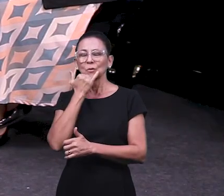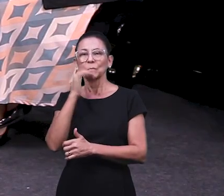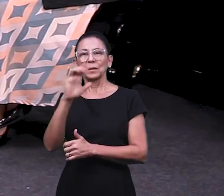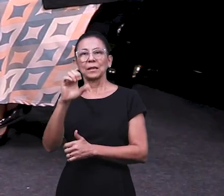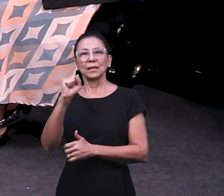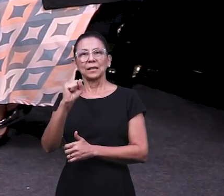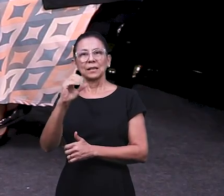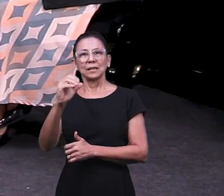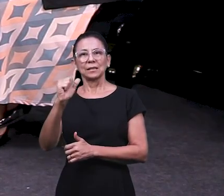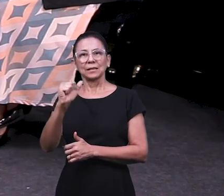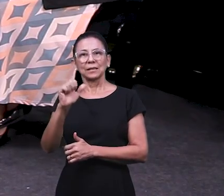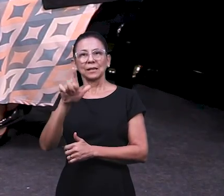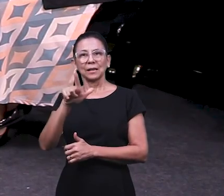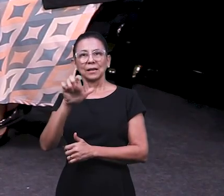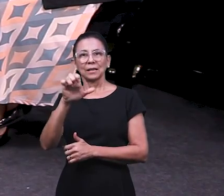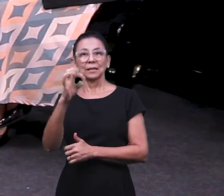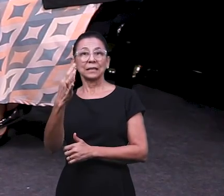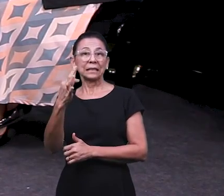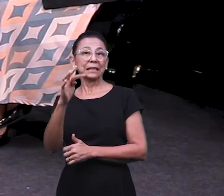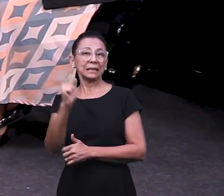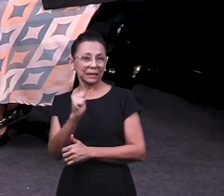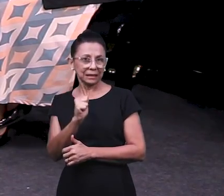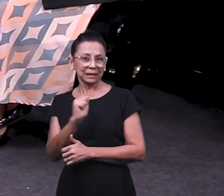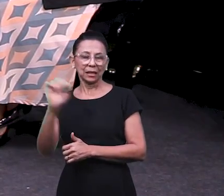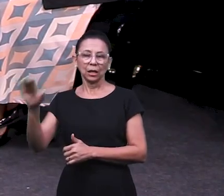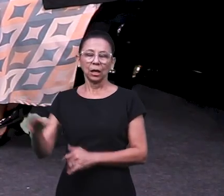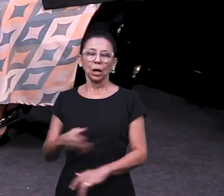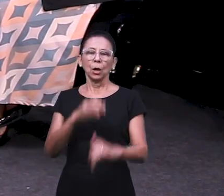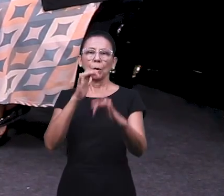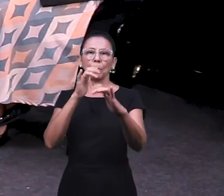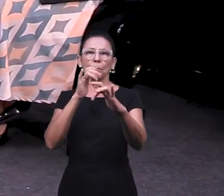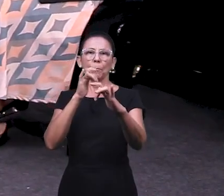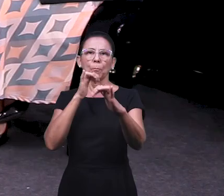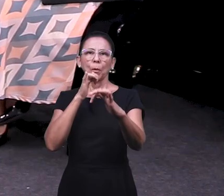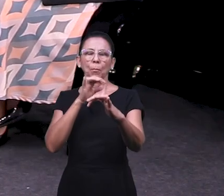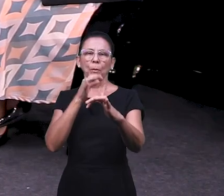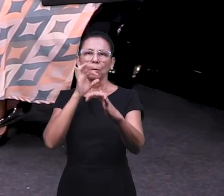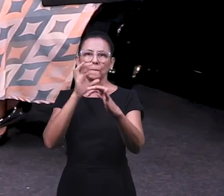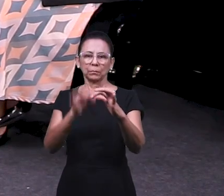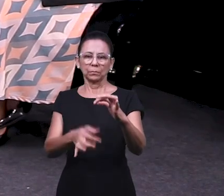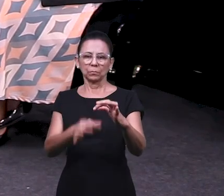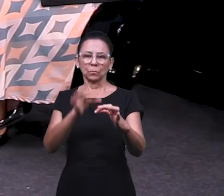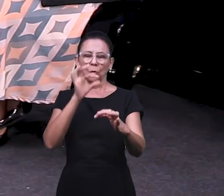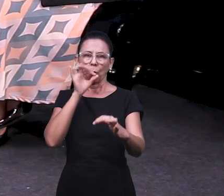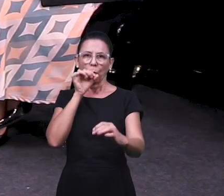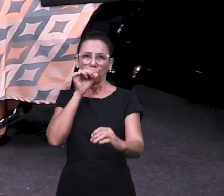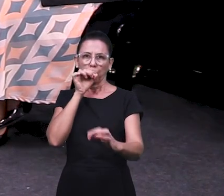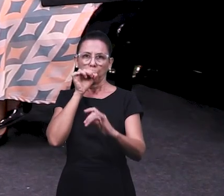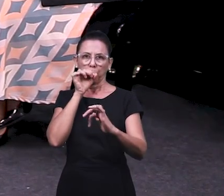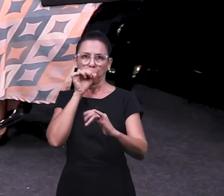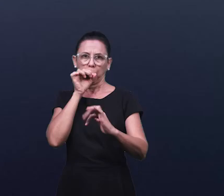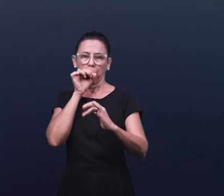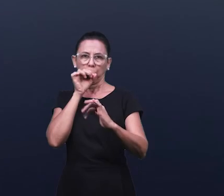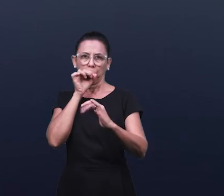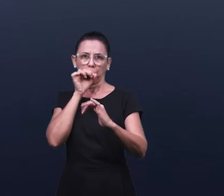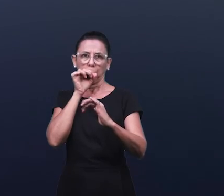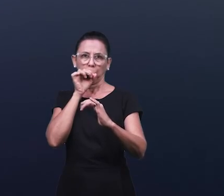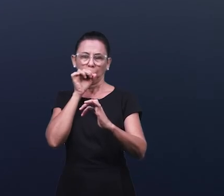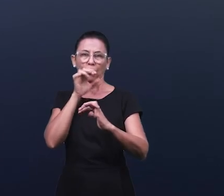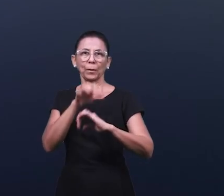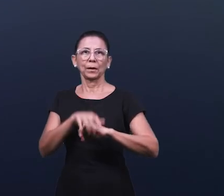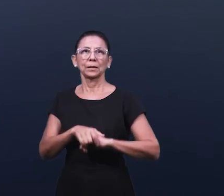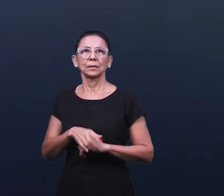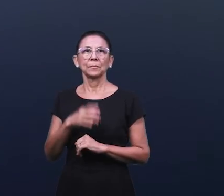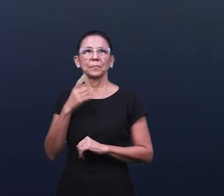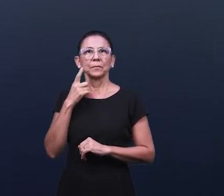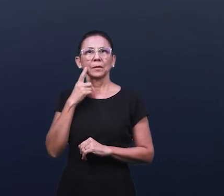eu sabia que Manaim tinha instrumentista. E aos 10 anos de idade, aliás, a foto está aí, você está vendo,